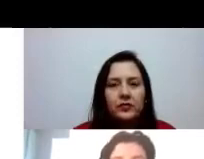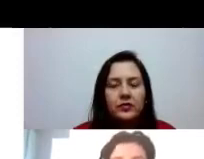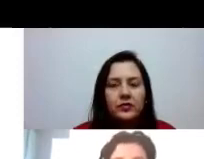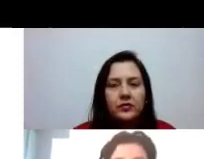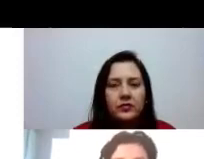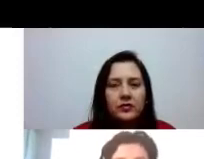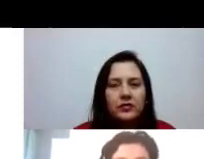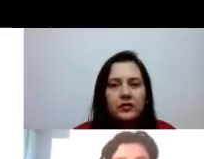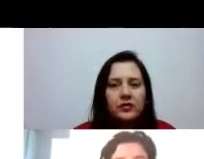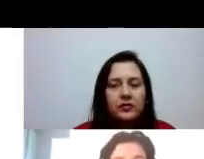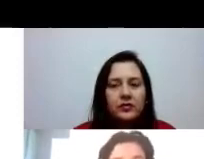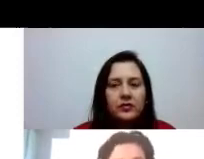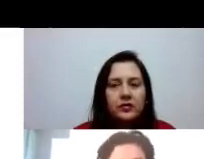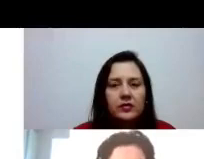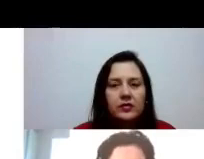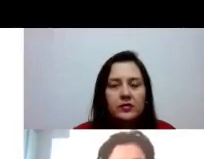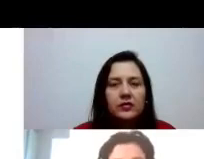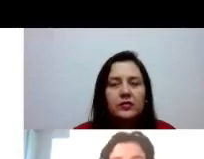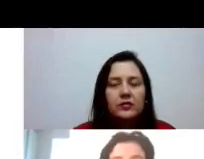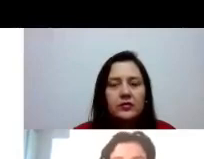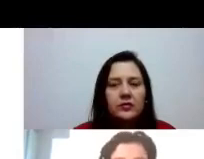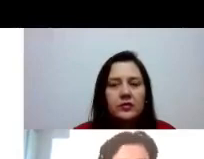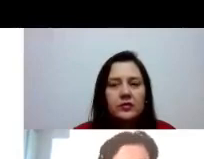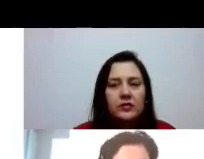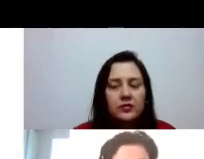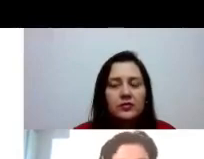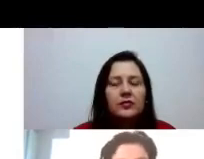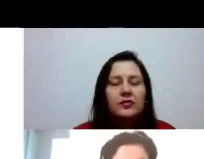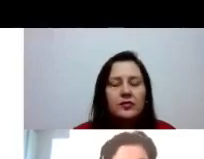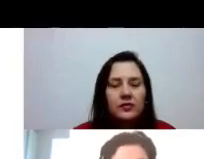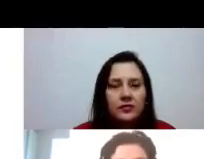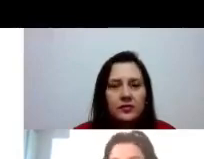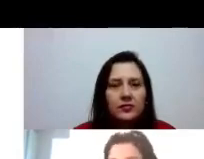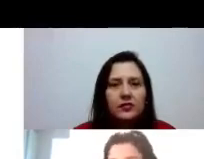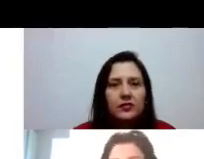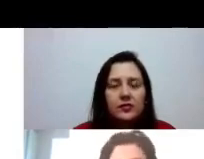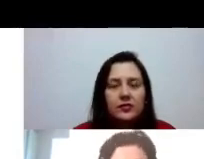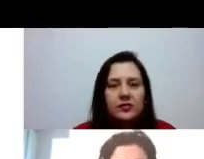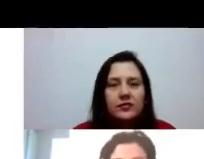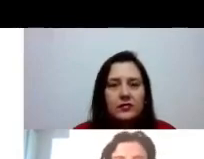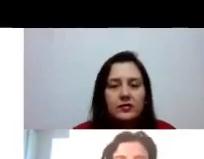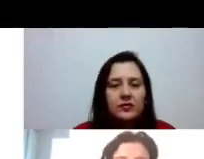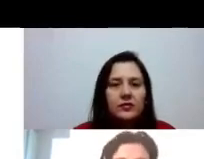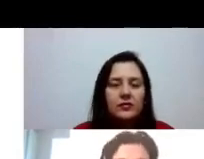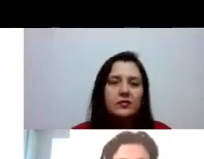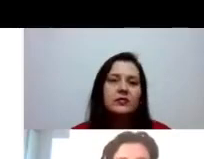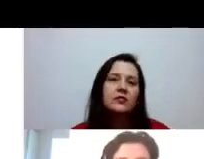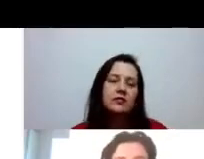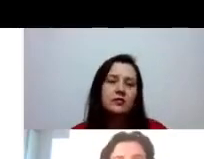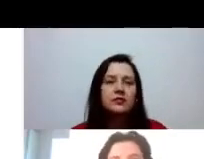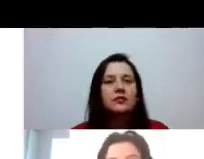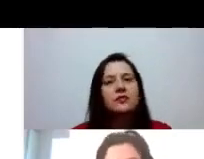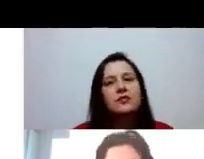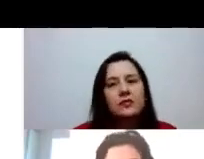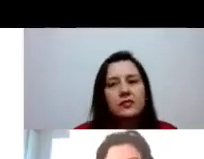está permitido é proibido. Então, assim, se não está na lei que eu posso fazer isso, eu não posso. Se estar na lei que eu